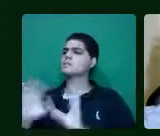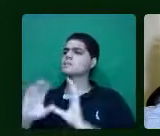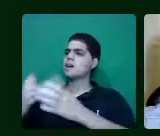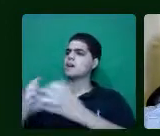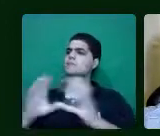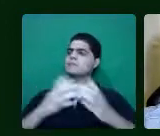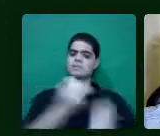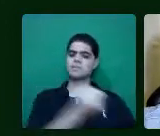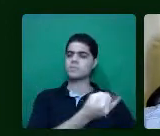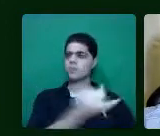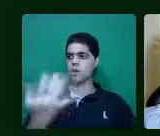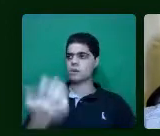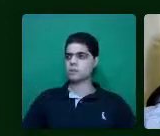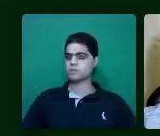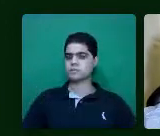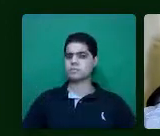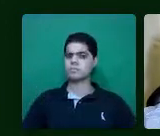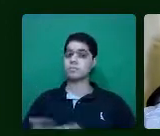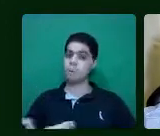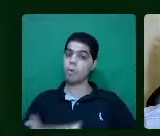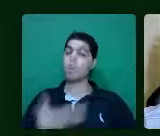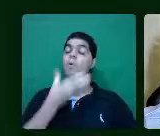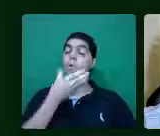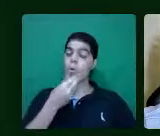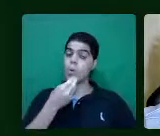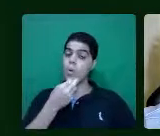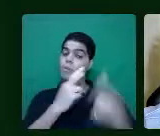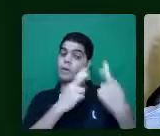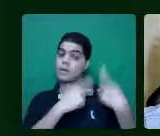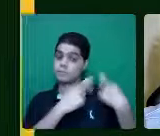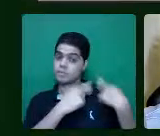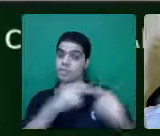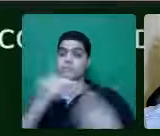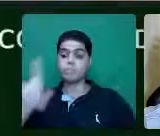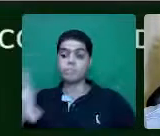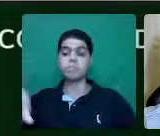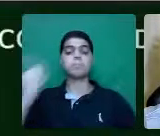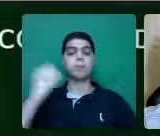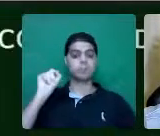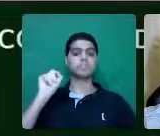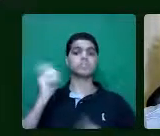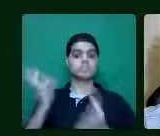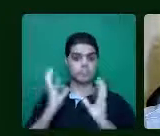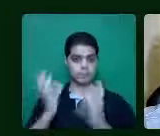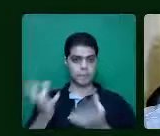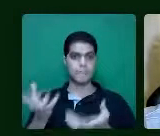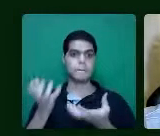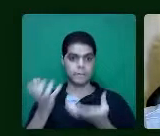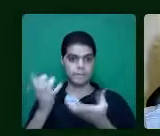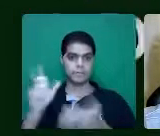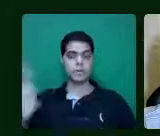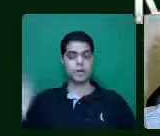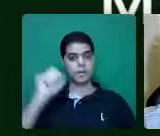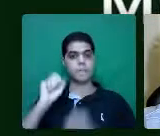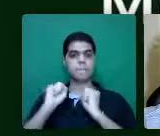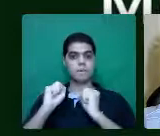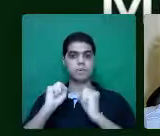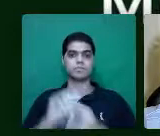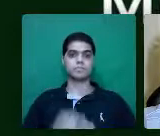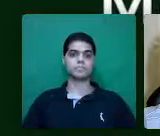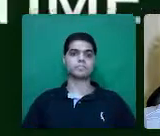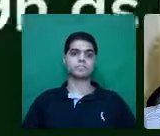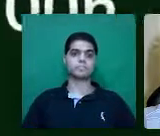mentor pode escolher o time? Isso. Eu vou pular aqui a apresentação que a gente tinha, eu tinha aqui de mentores. Então, deixa eu falar que os mentores